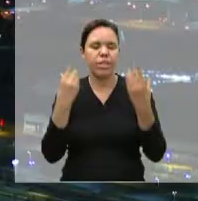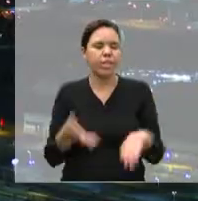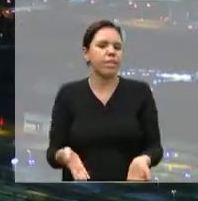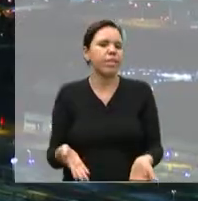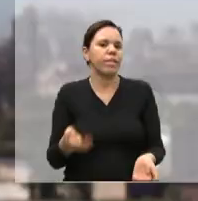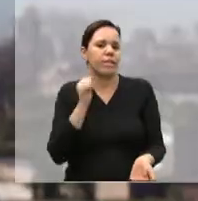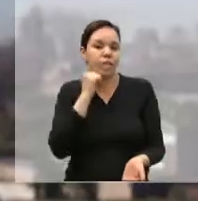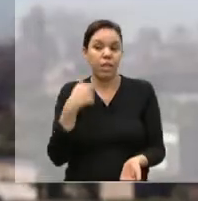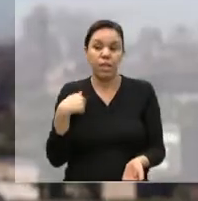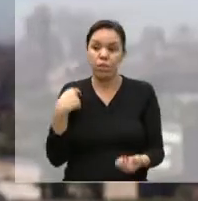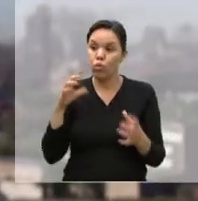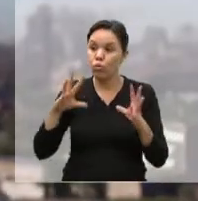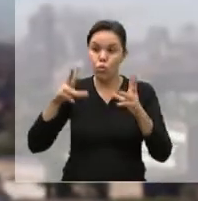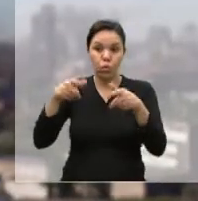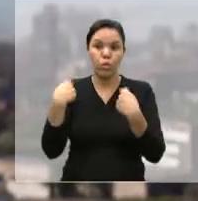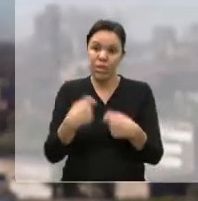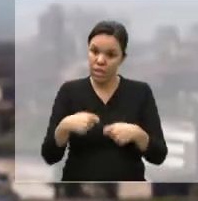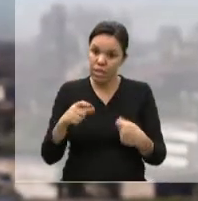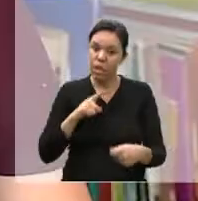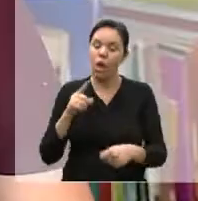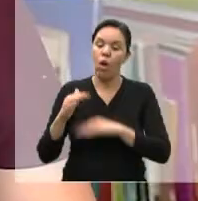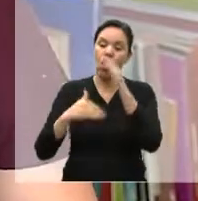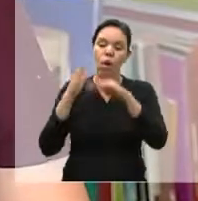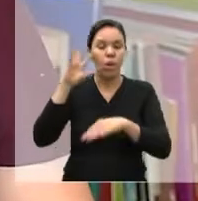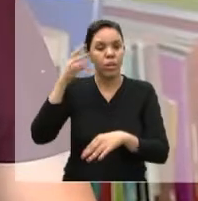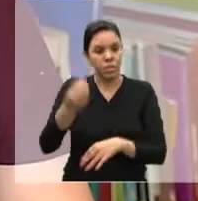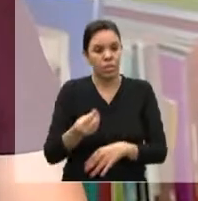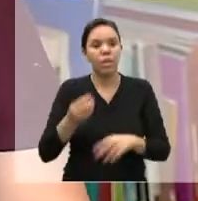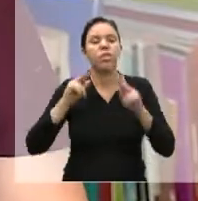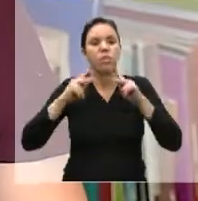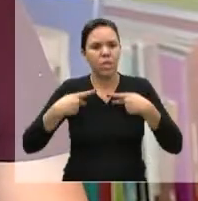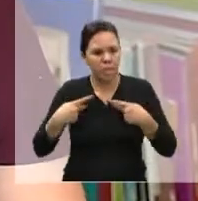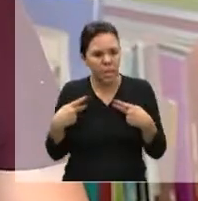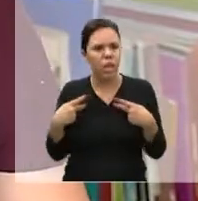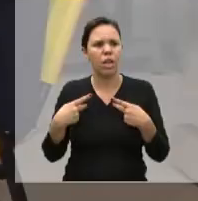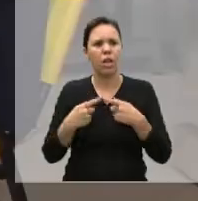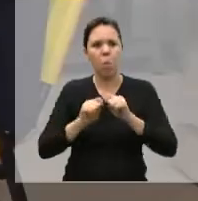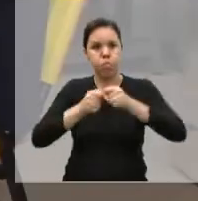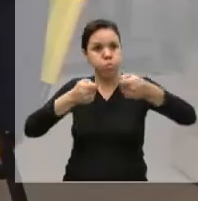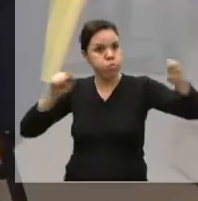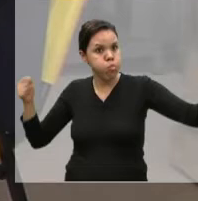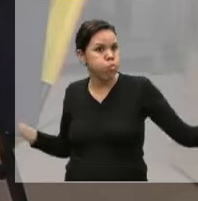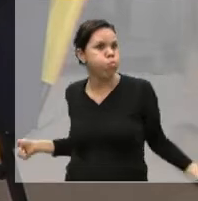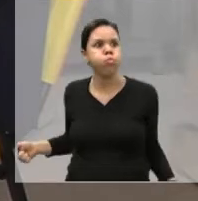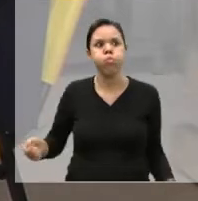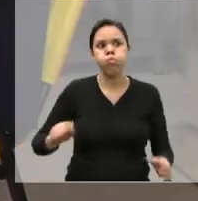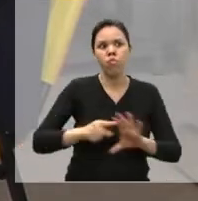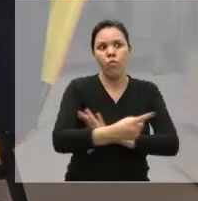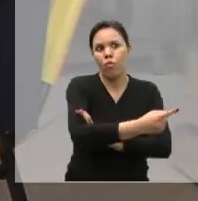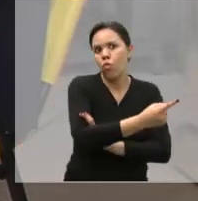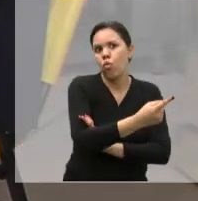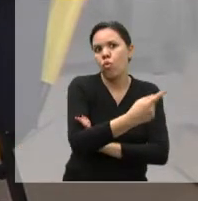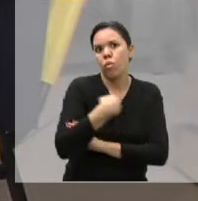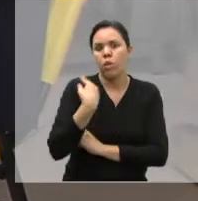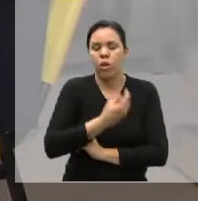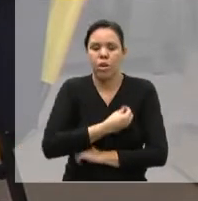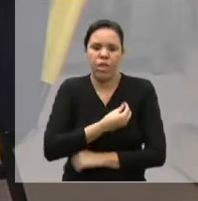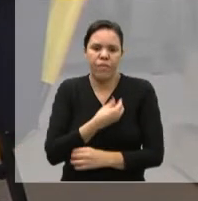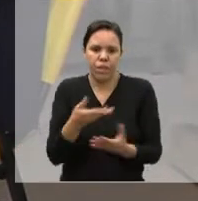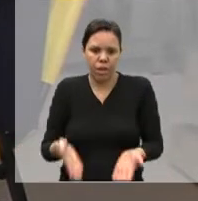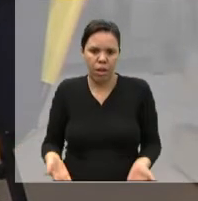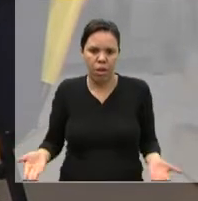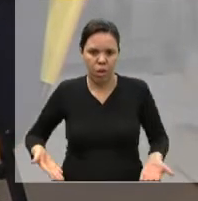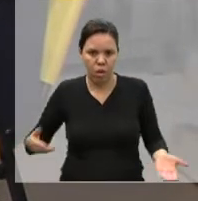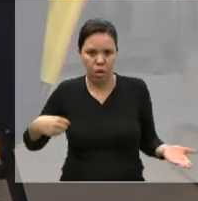da humanidade gigantesco, científico, para a gente poder estar aqui nesse momento. A sociedade moderna, os pilares dela foram